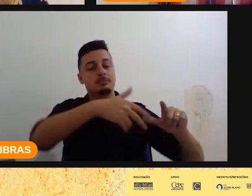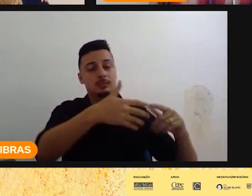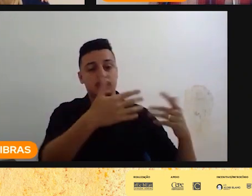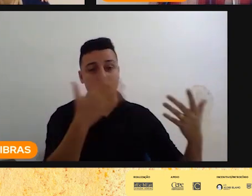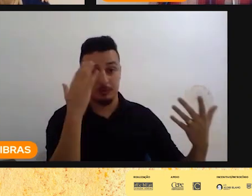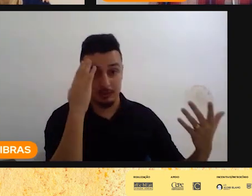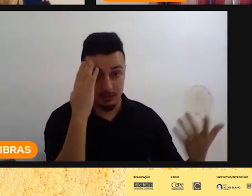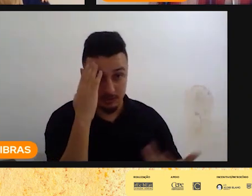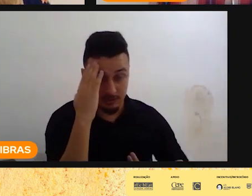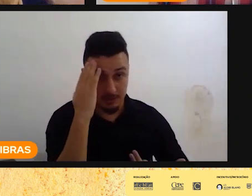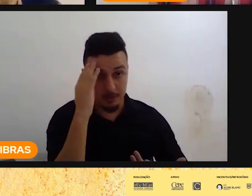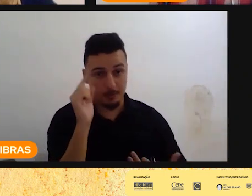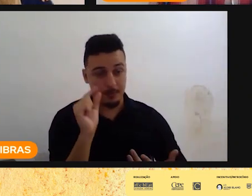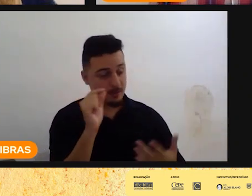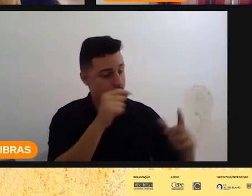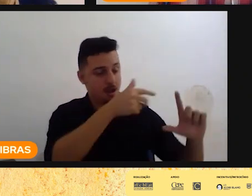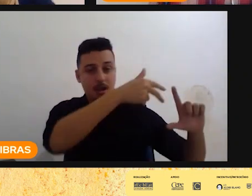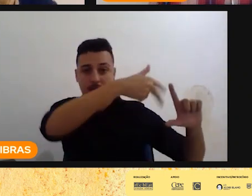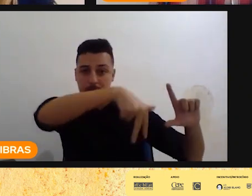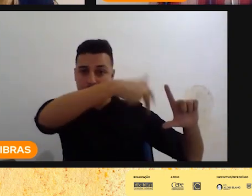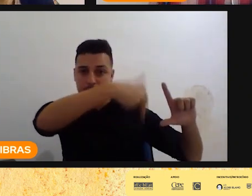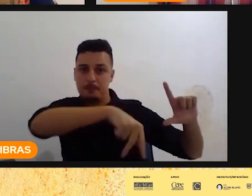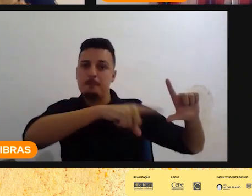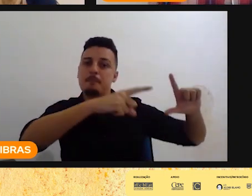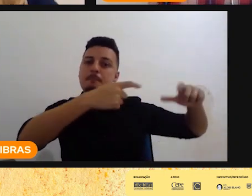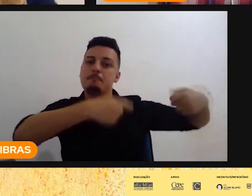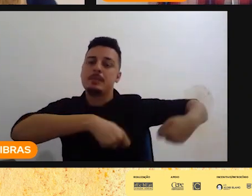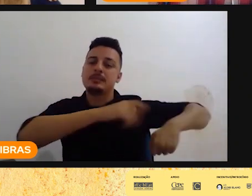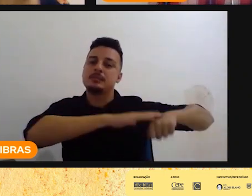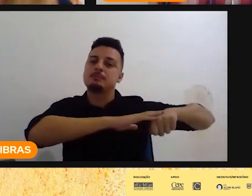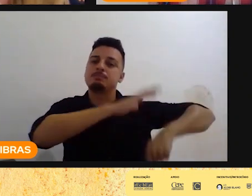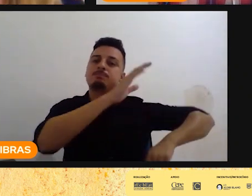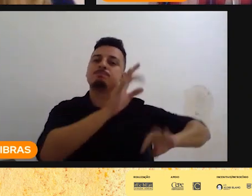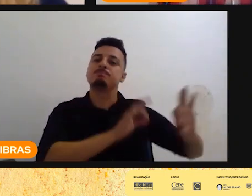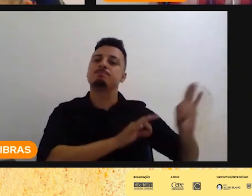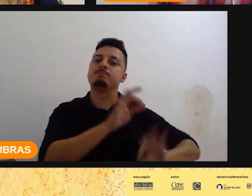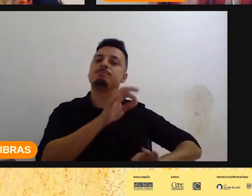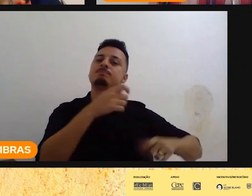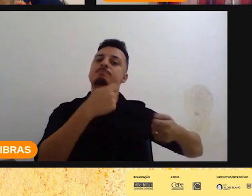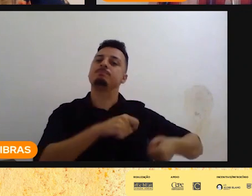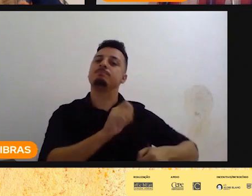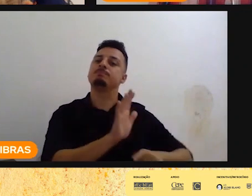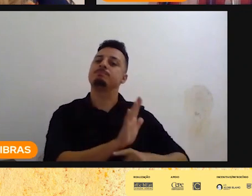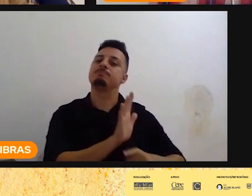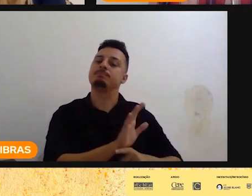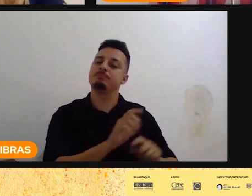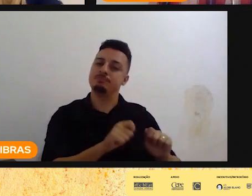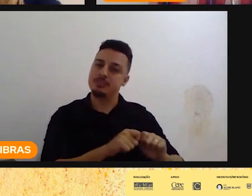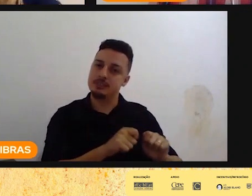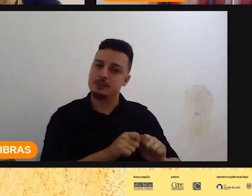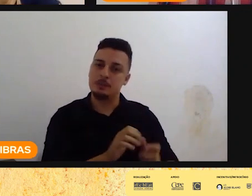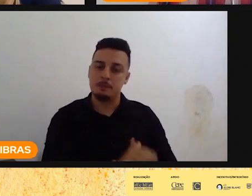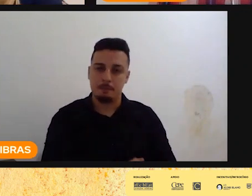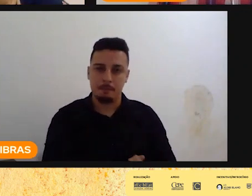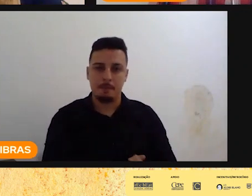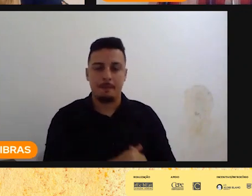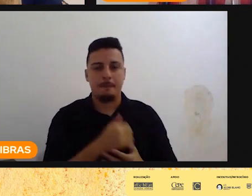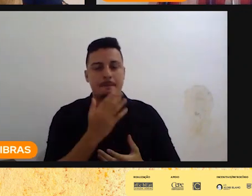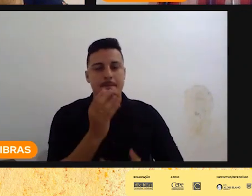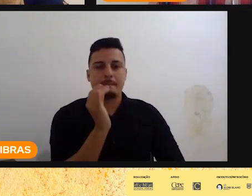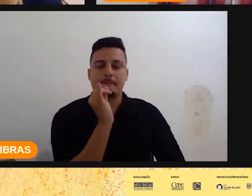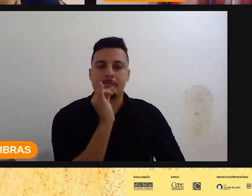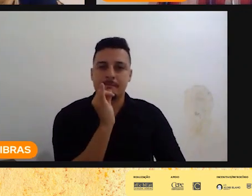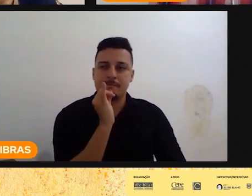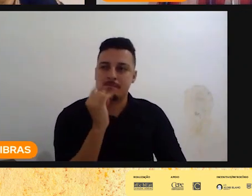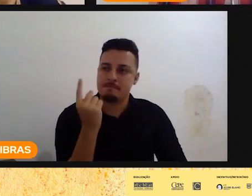entendimento que um filme de animação precisa de mais recurso para ser produzido, né? Então, esses são arranjos que a gente